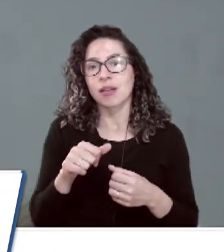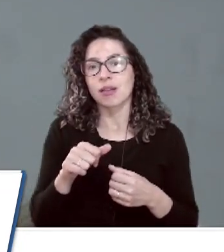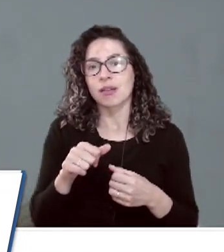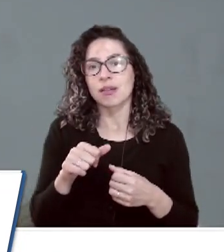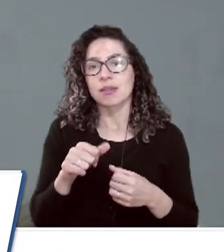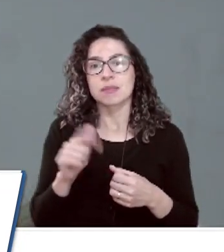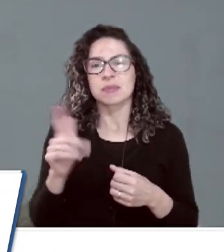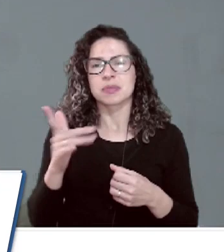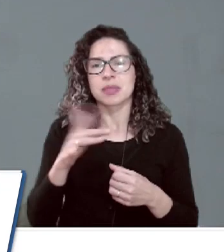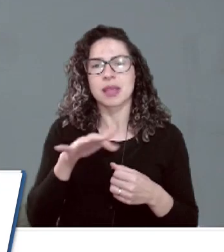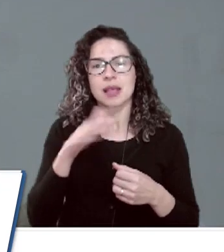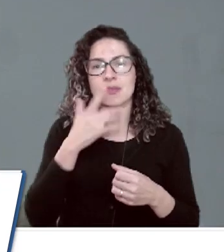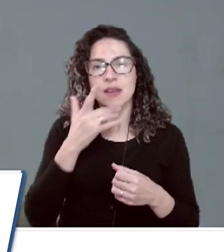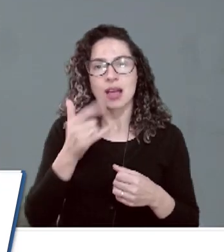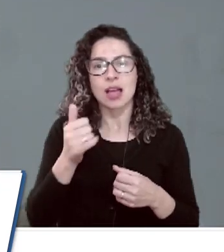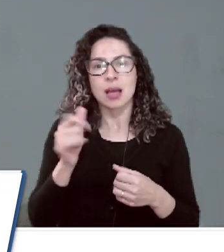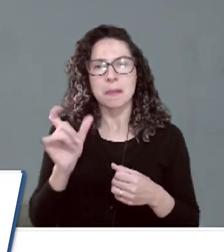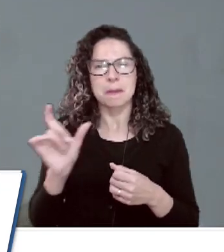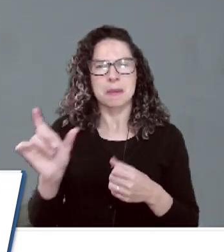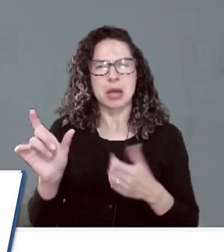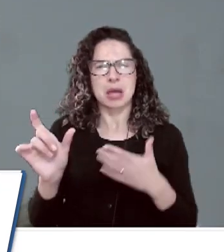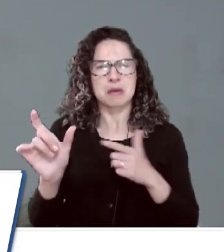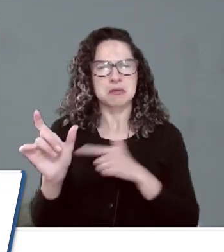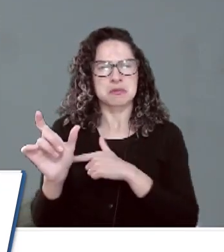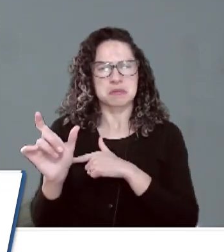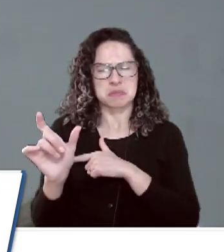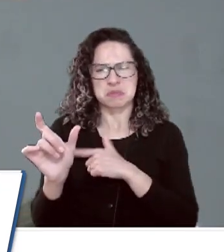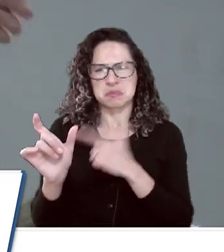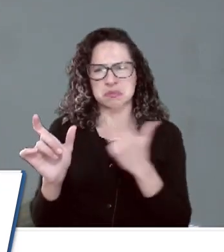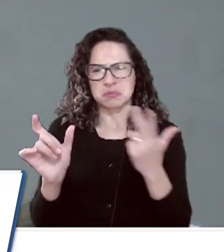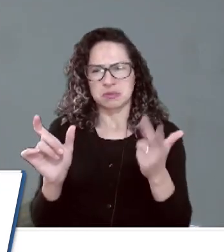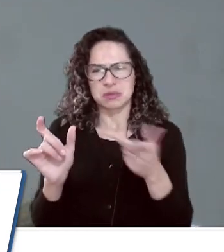falada uma palavra feia, igual o Oscar falou,